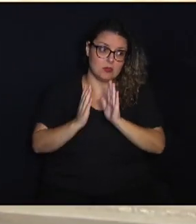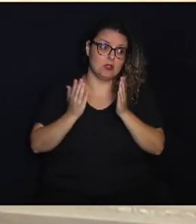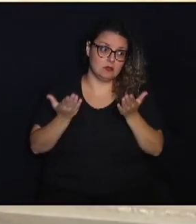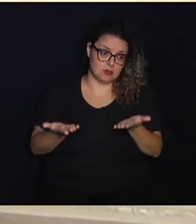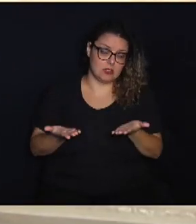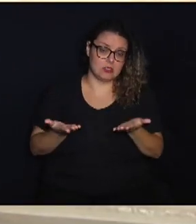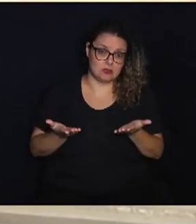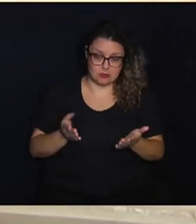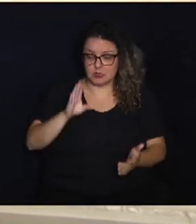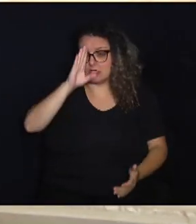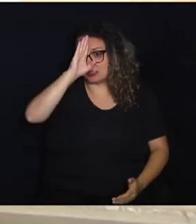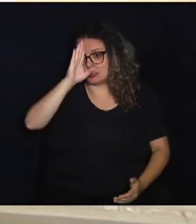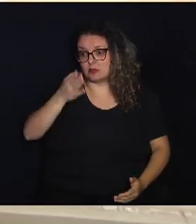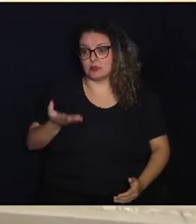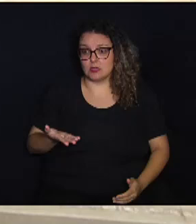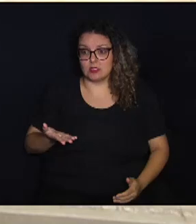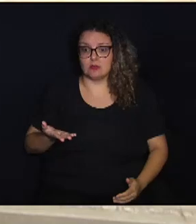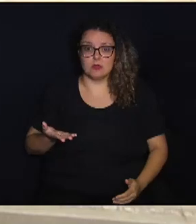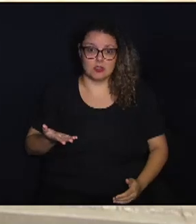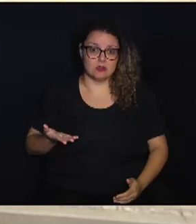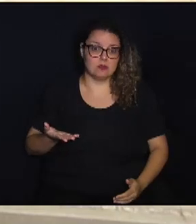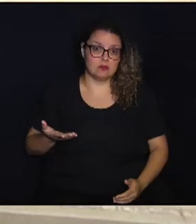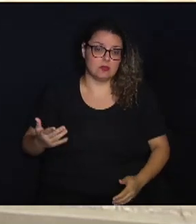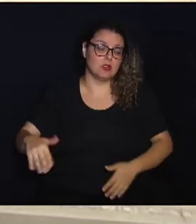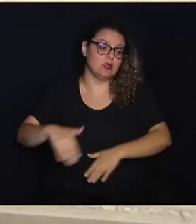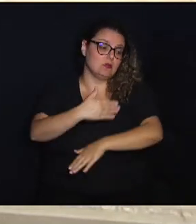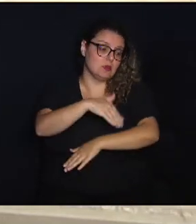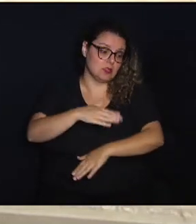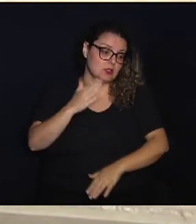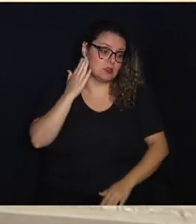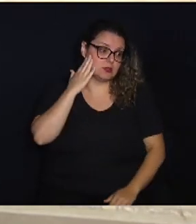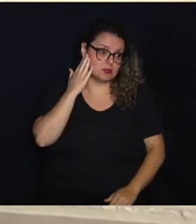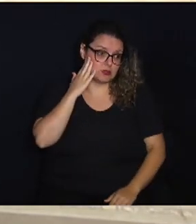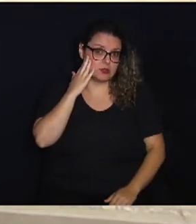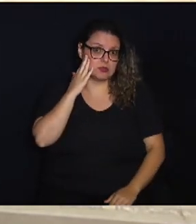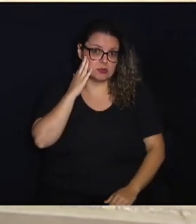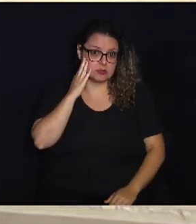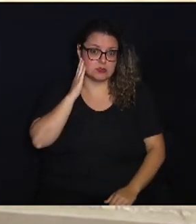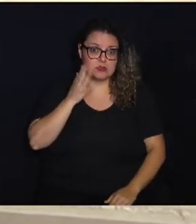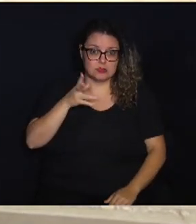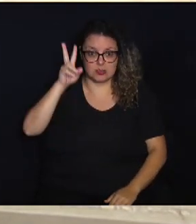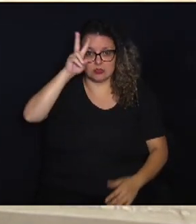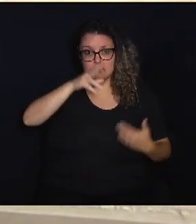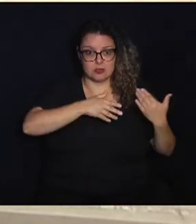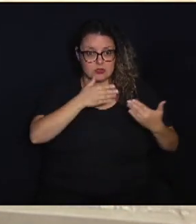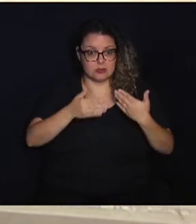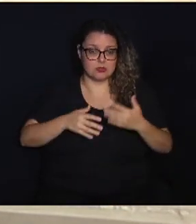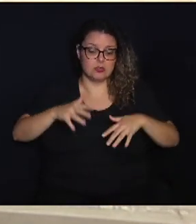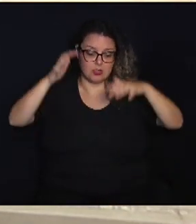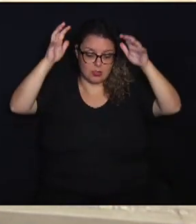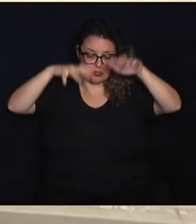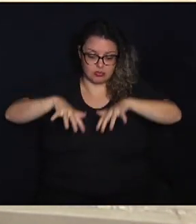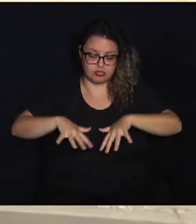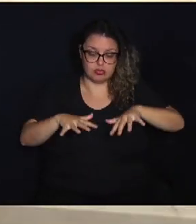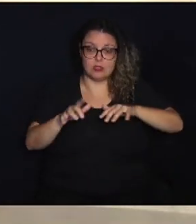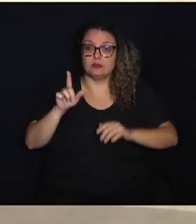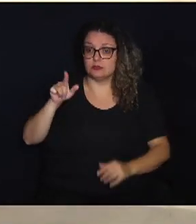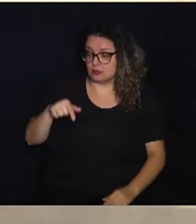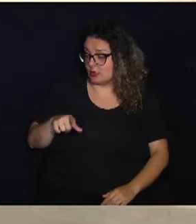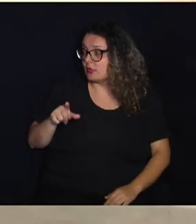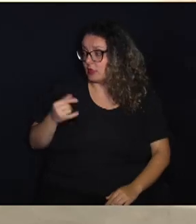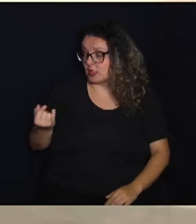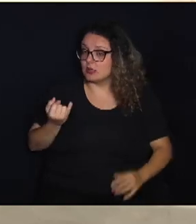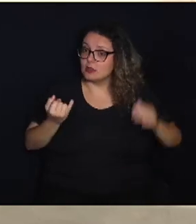situação, principalmente nas ruas que nós sabemos que já é histórico de alagamento. Então, essa é uma questão muito importante.